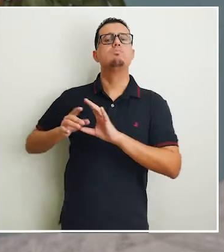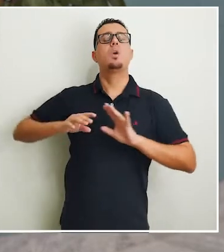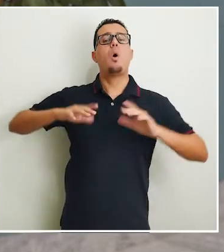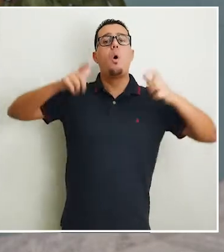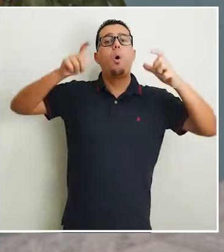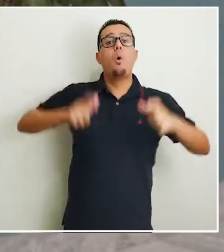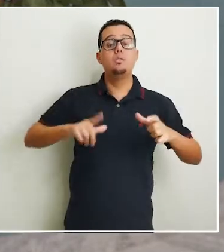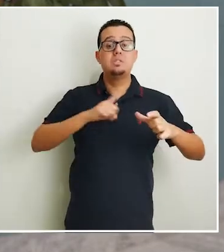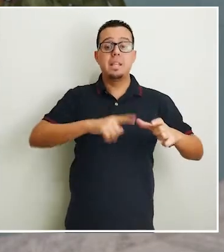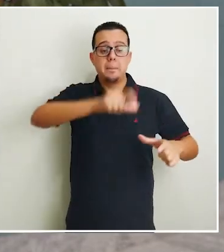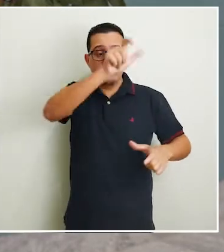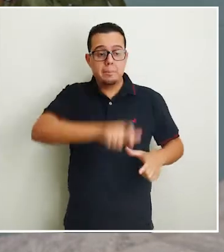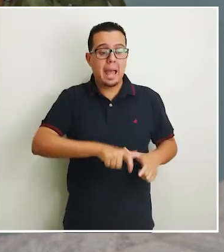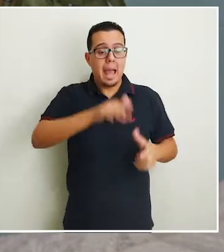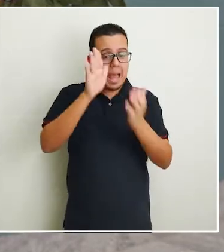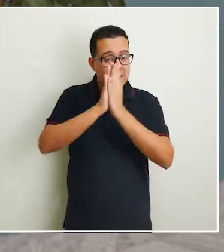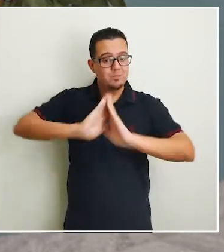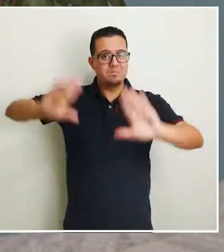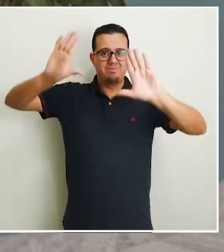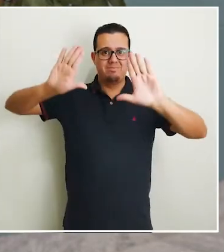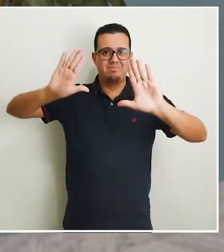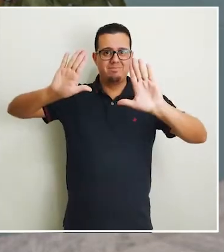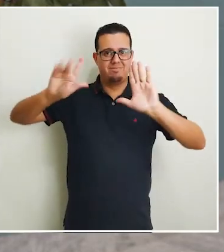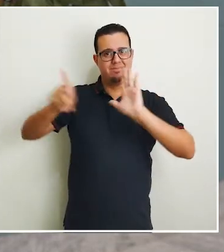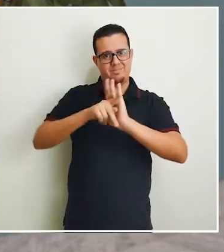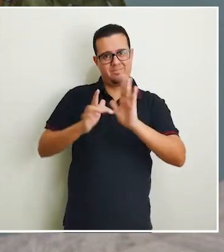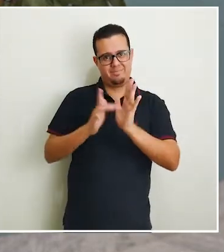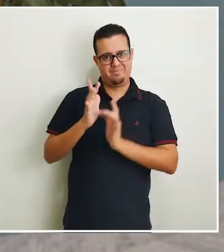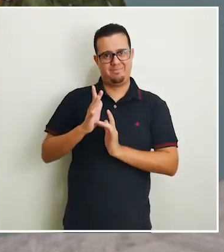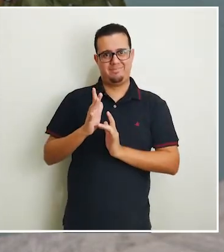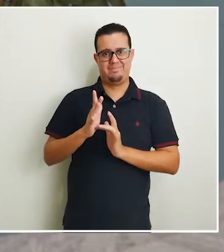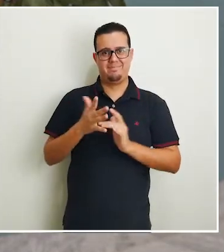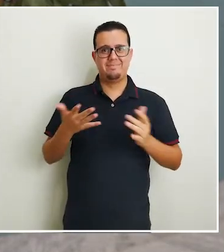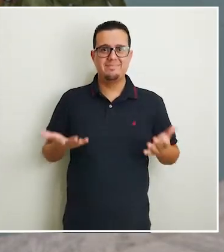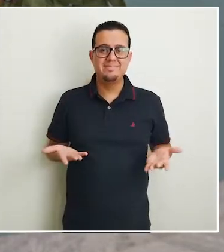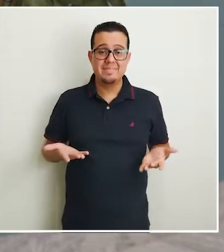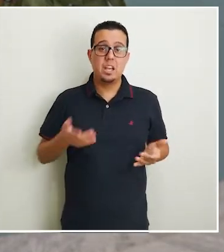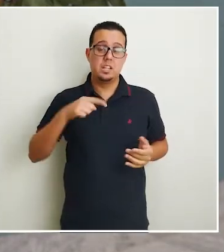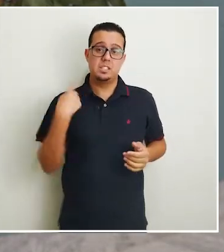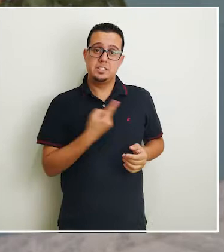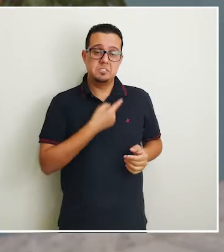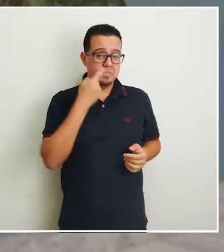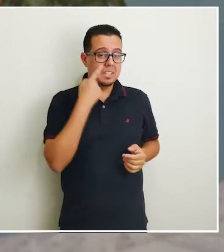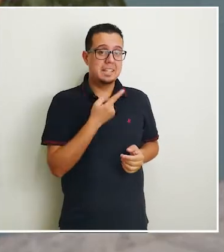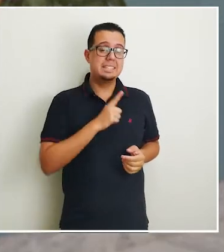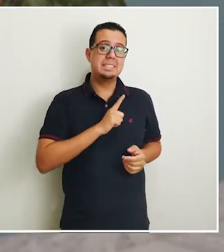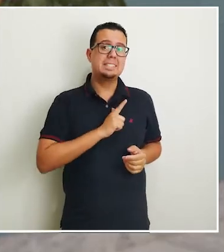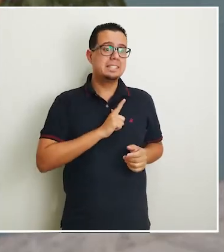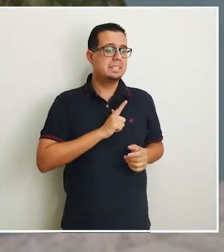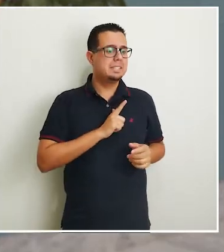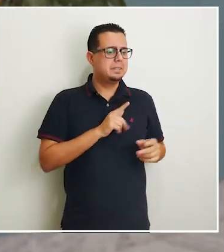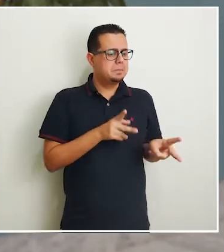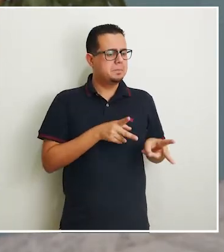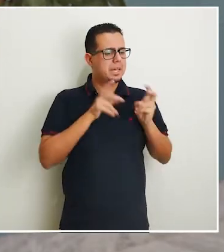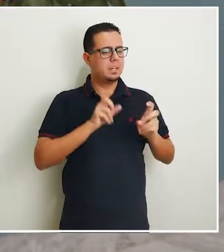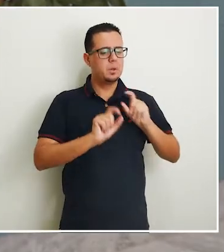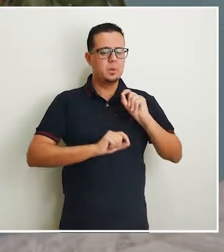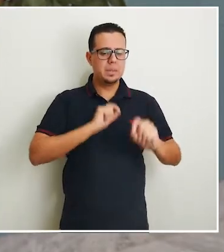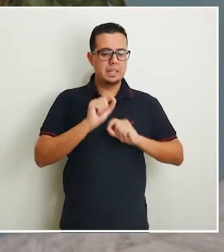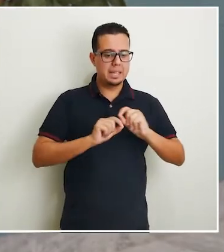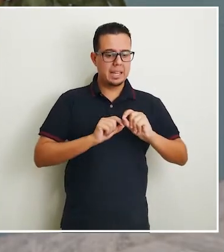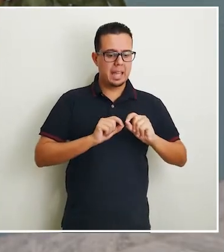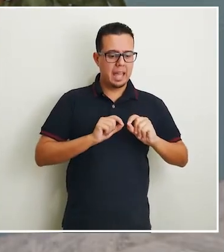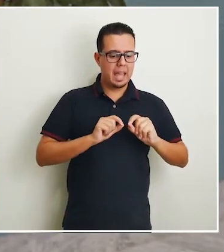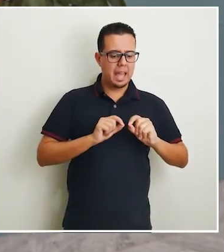em que estiver o adorador de Jesus. Então, a gente tem aqui como que uma percepção da dominância